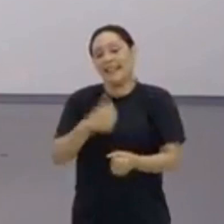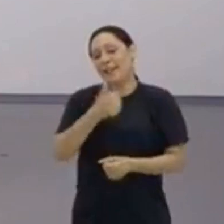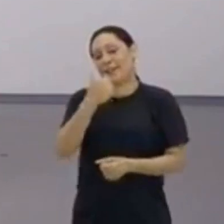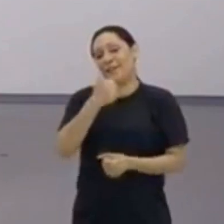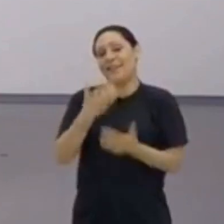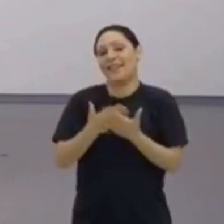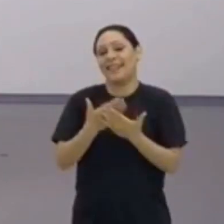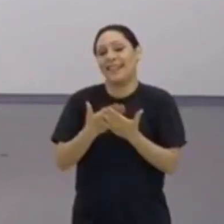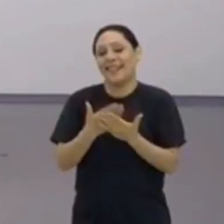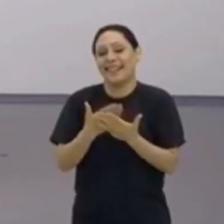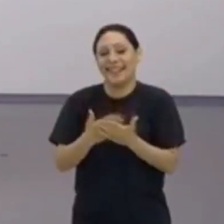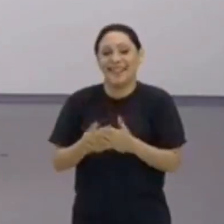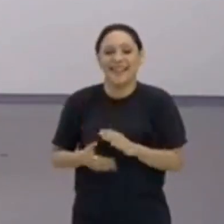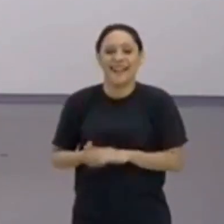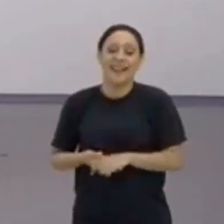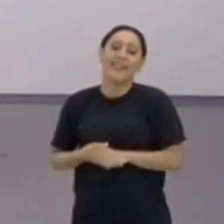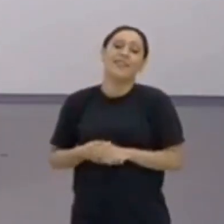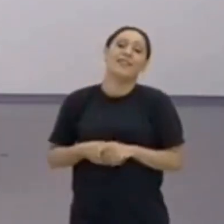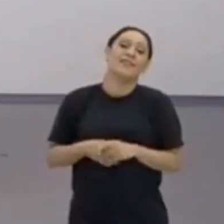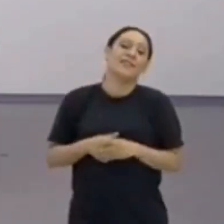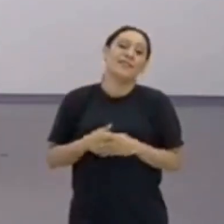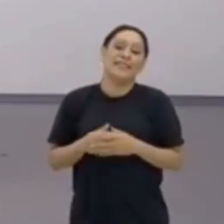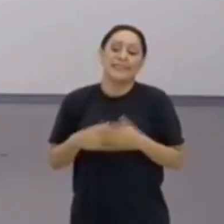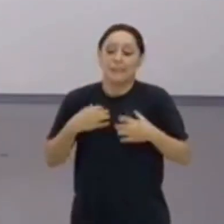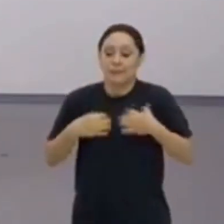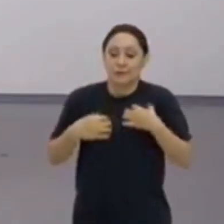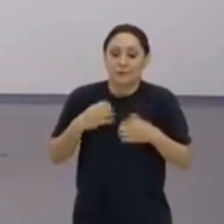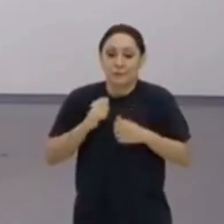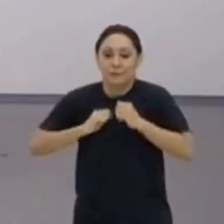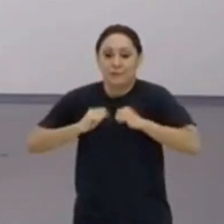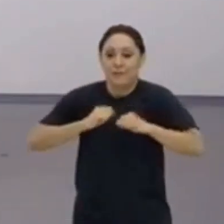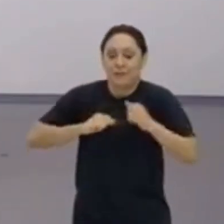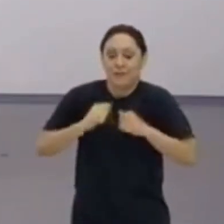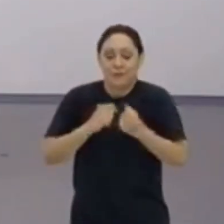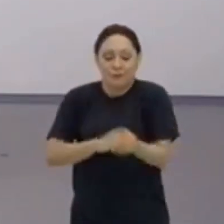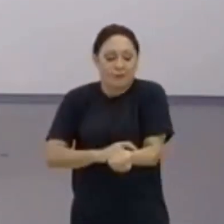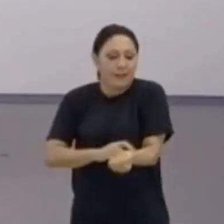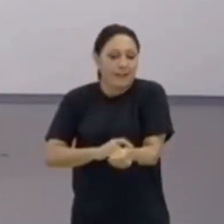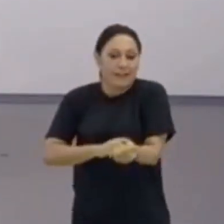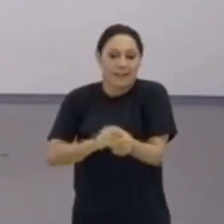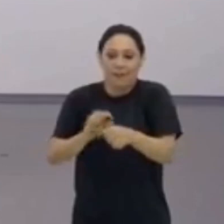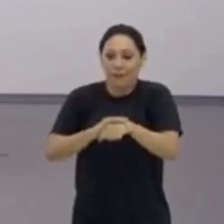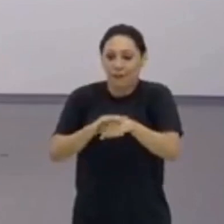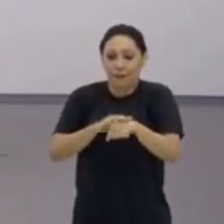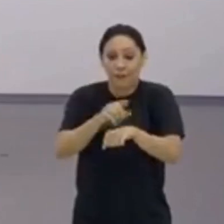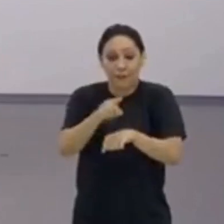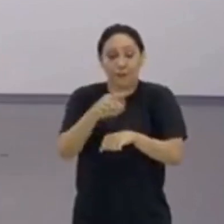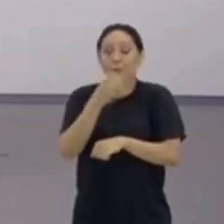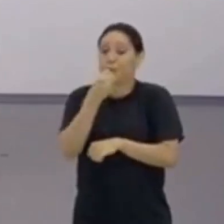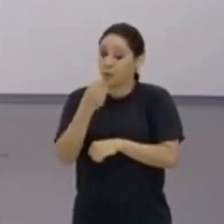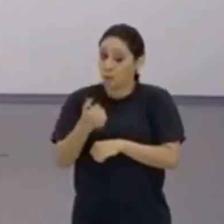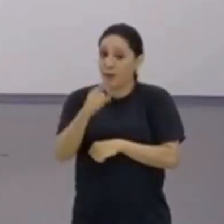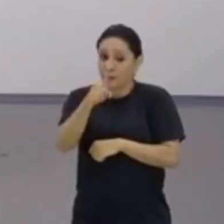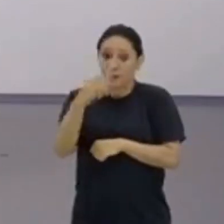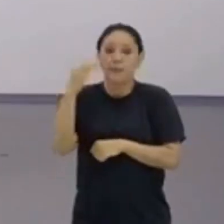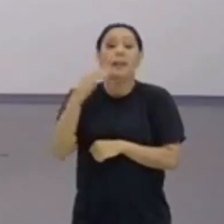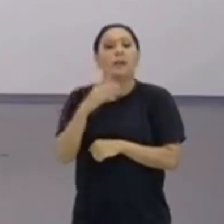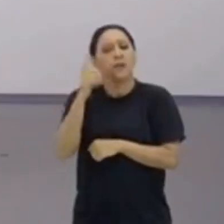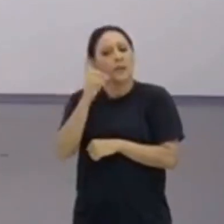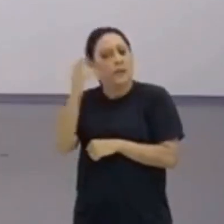aula, eu tô, né? Eu estou assim, ansioso falando contigo, não é? Mas tudo bem, pessoal. Você conseguiu